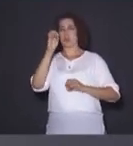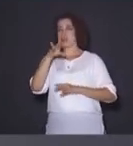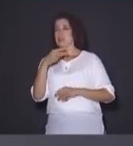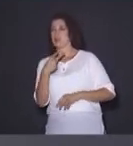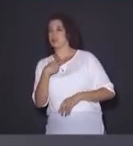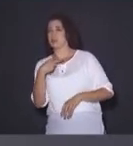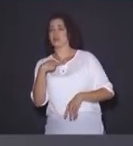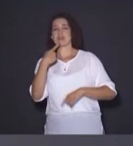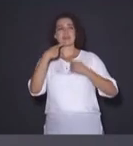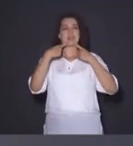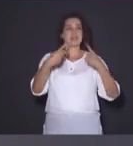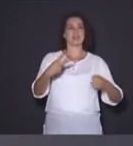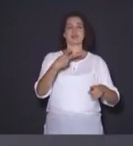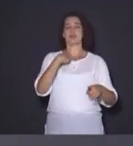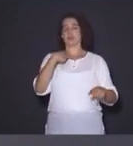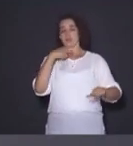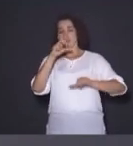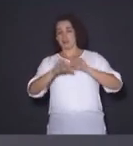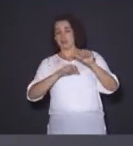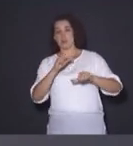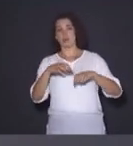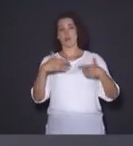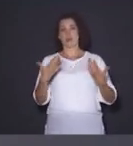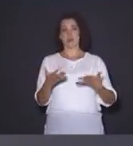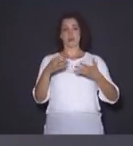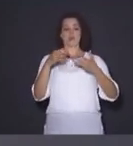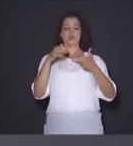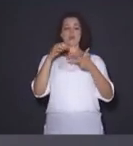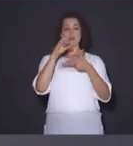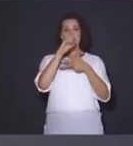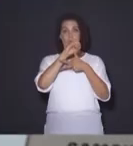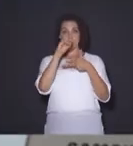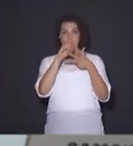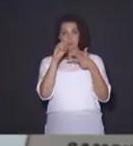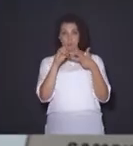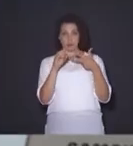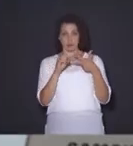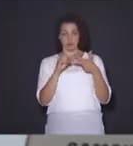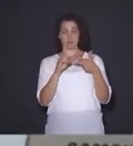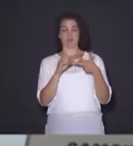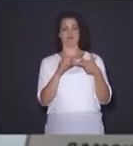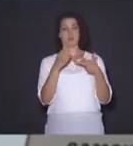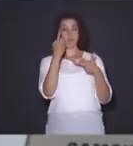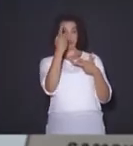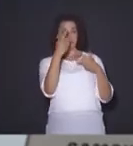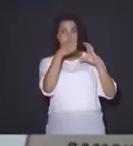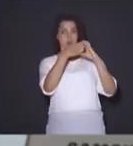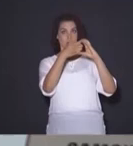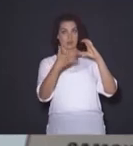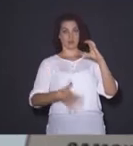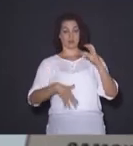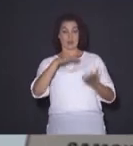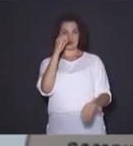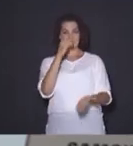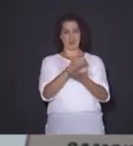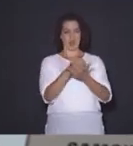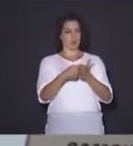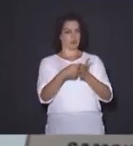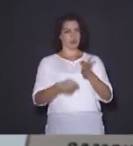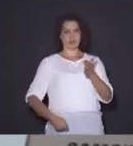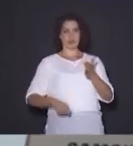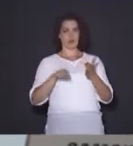ser transformadora o enem que tinha como um dos seus é das características para se você verá a sua redação